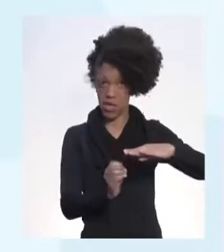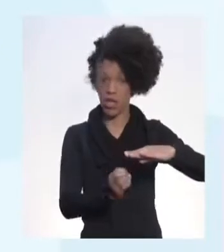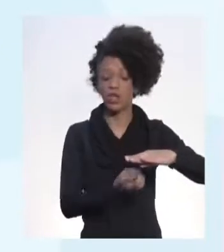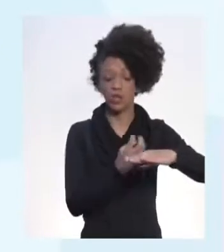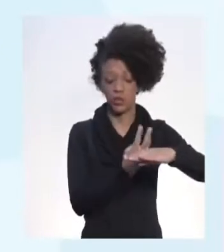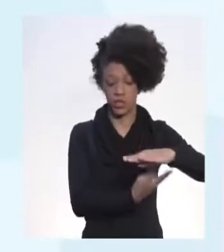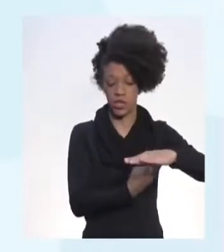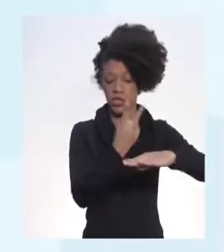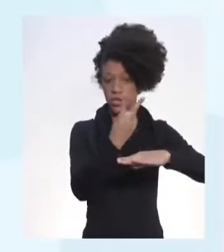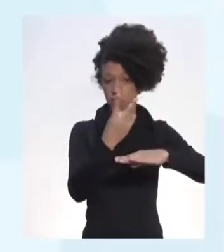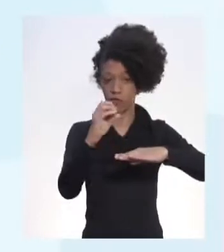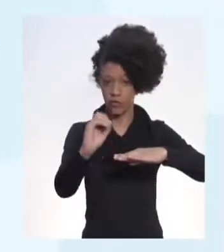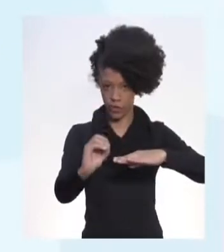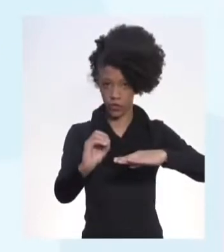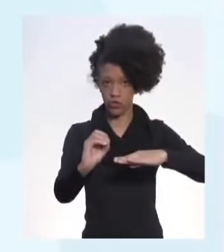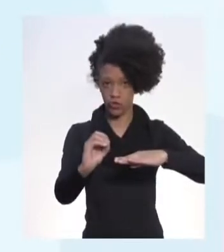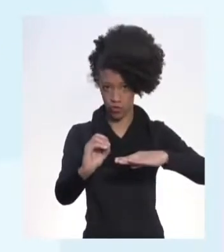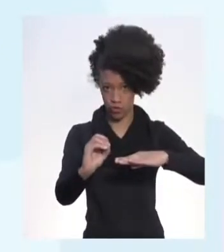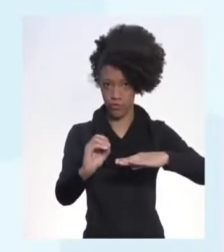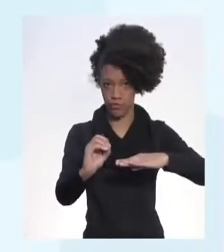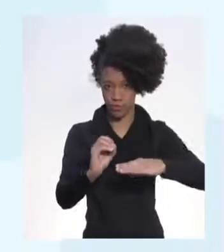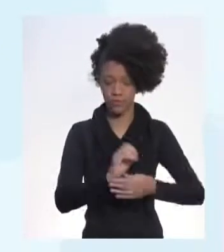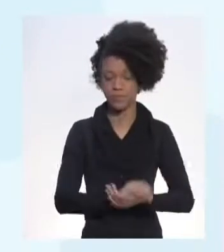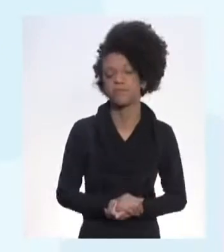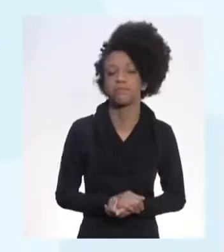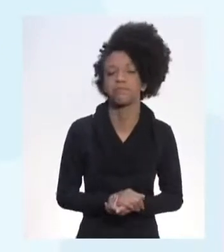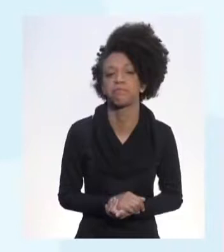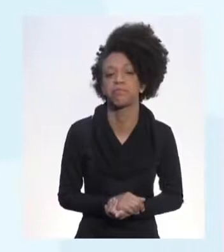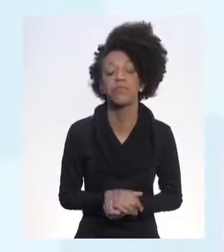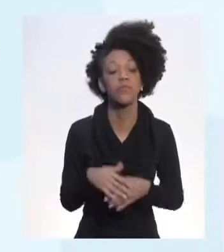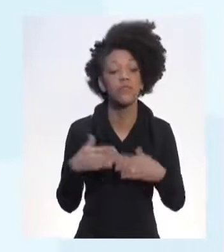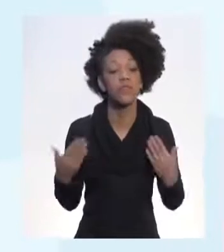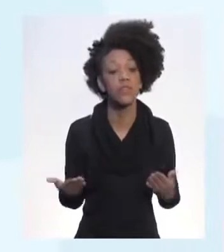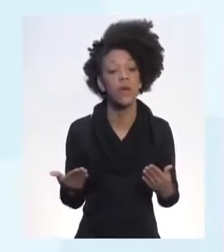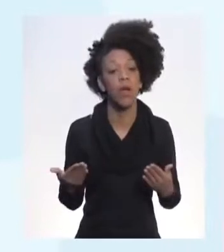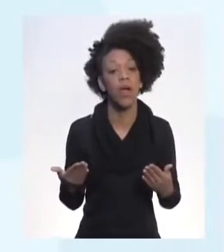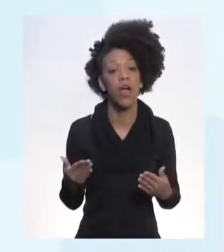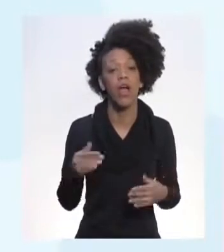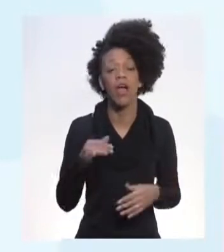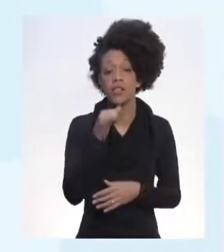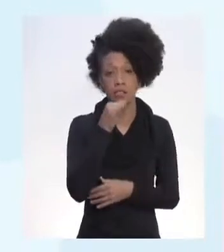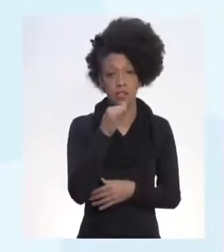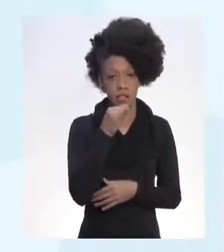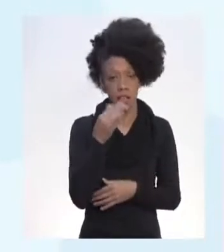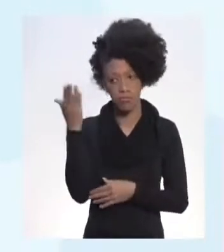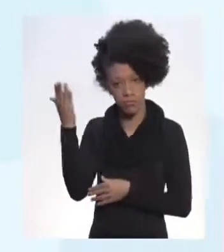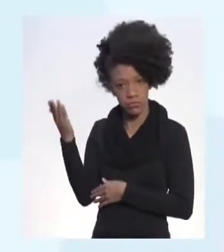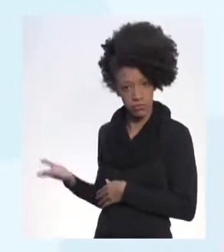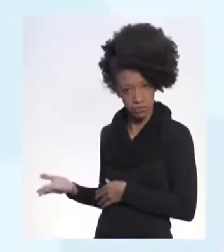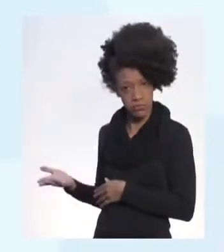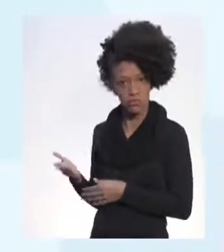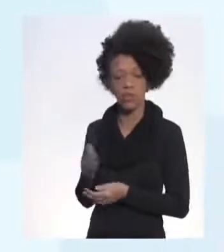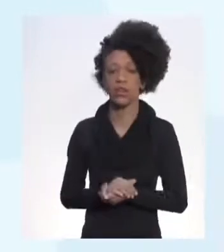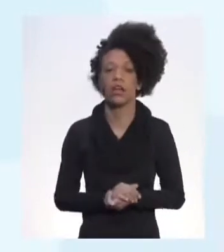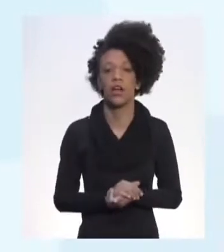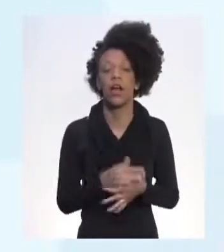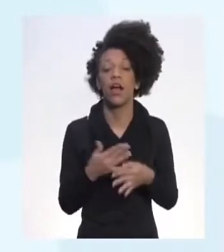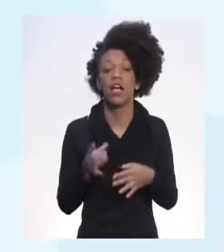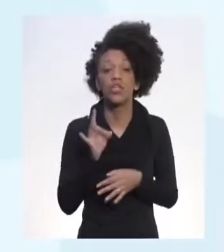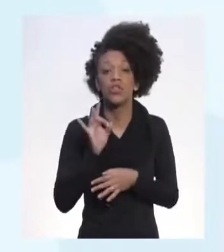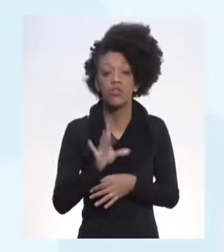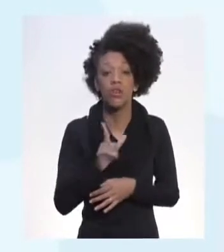os meios, os 3 e o 20, desculpa, são os meios, né? Então, esses modelos aí que vocês viram dessa fração, ela